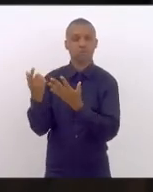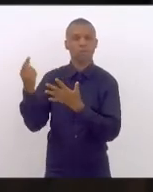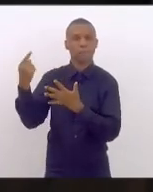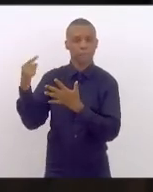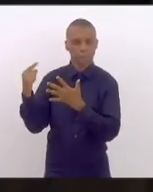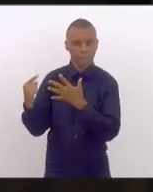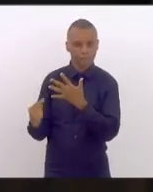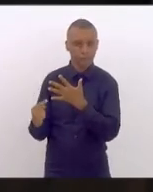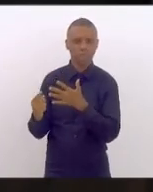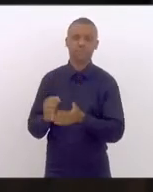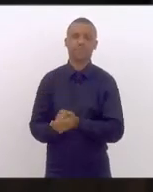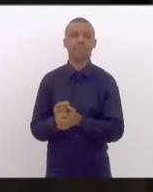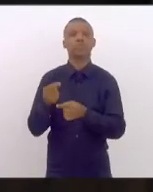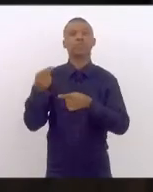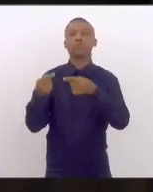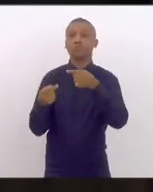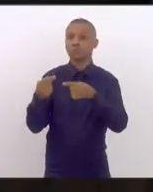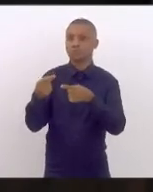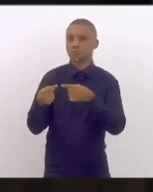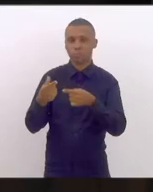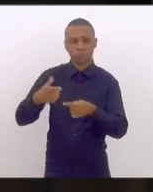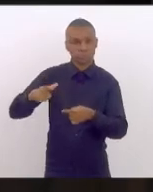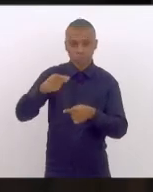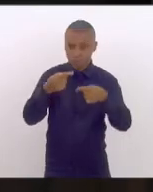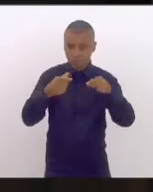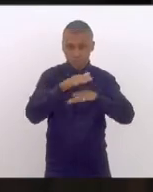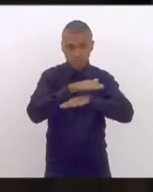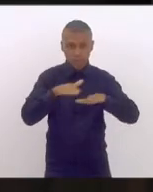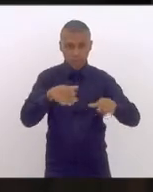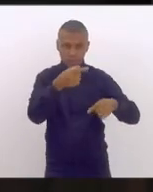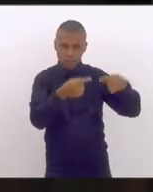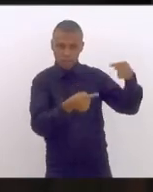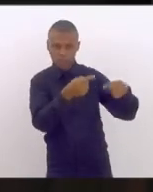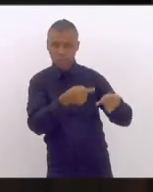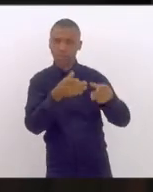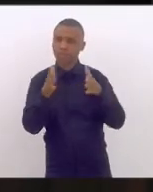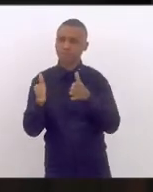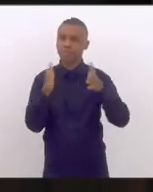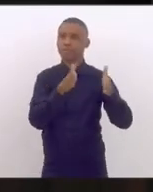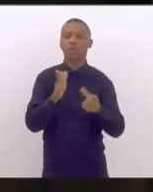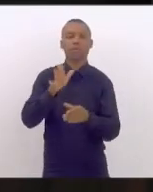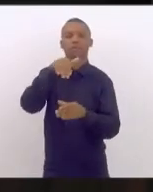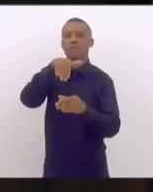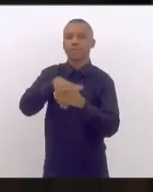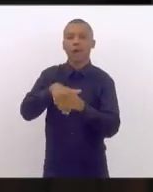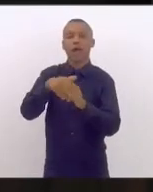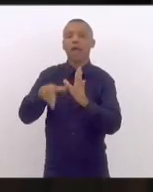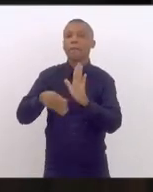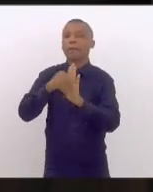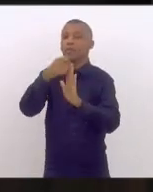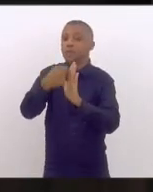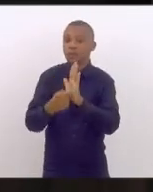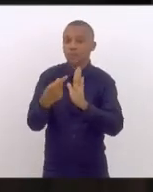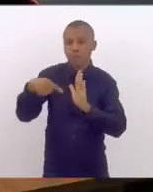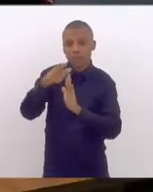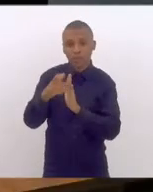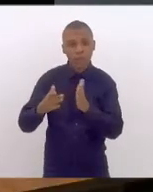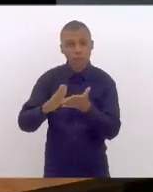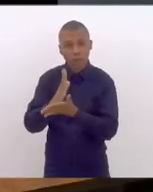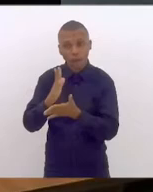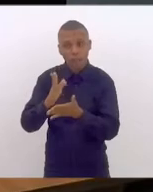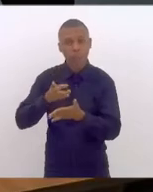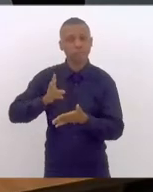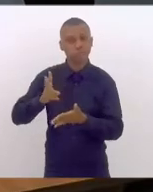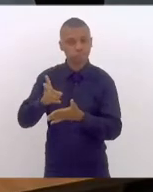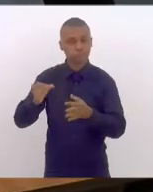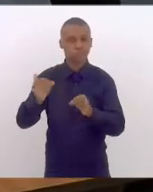em discussão não havendo Quem Queira discutir encerrar da discussão em votação emenda de redação senhores que aprovam permaneça